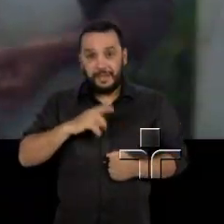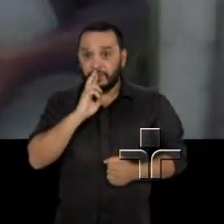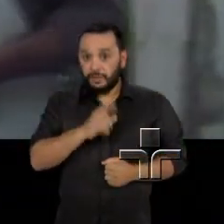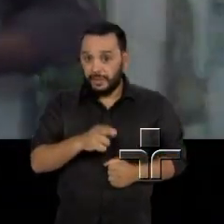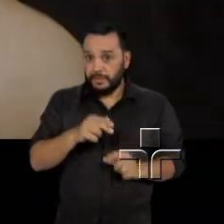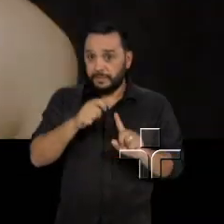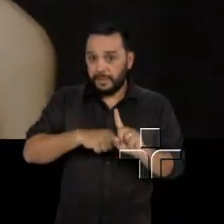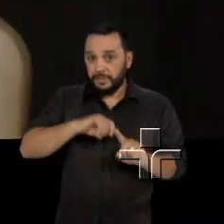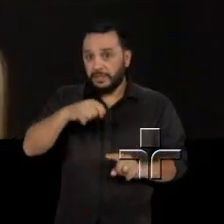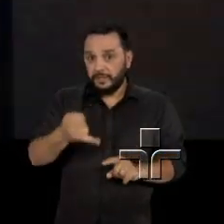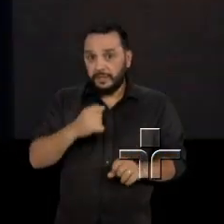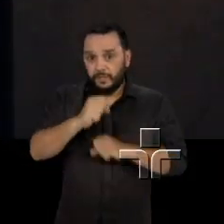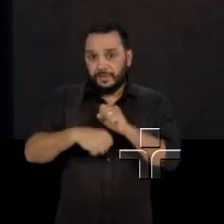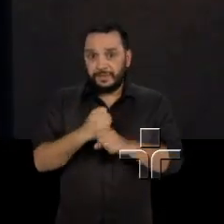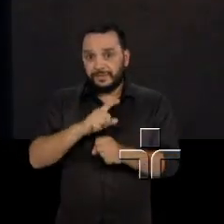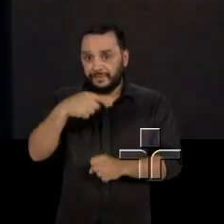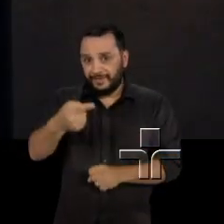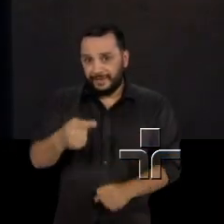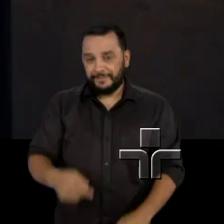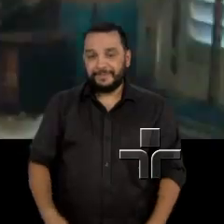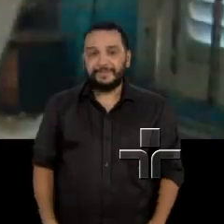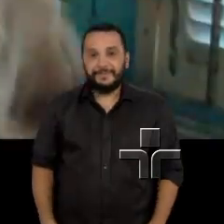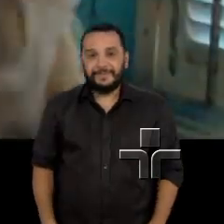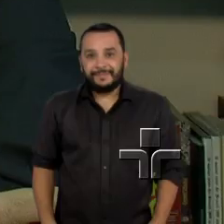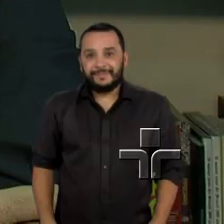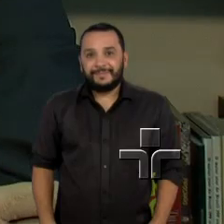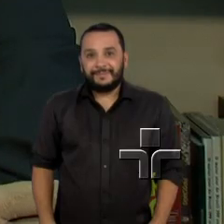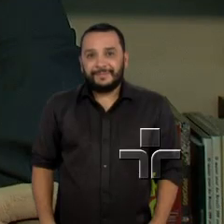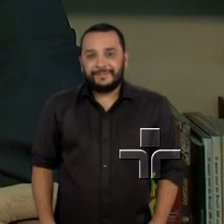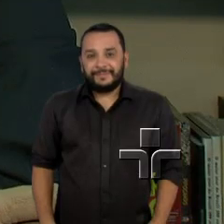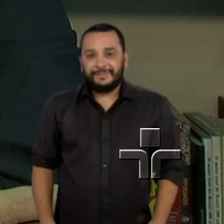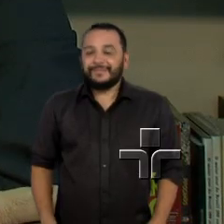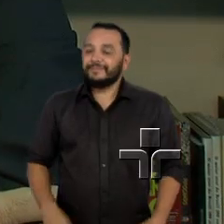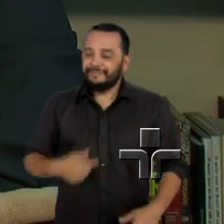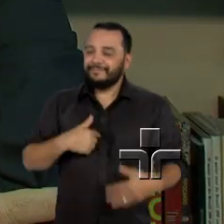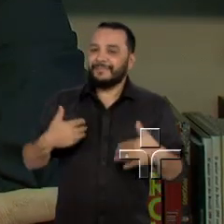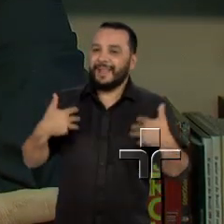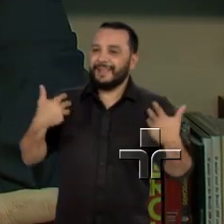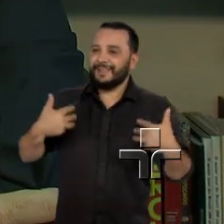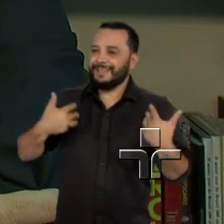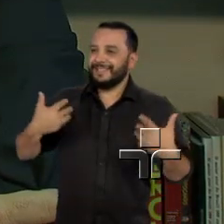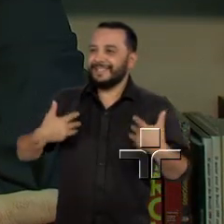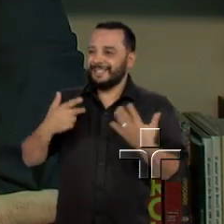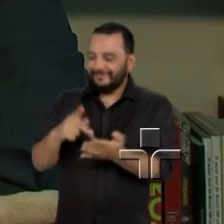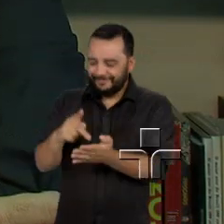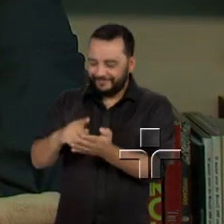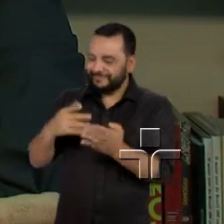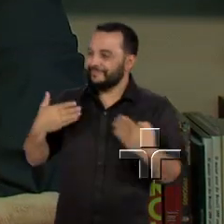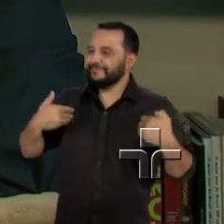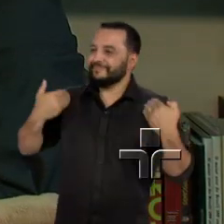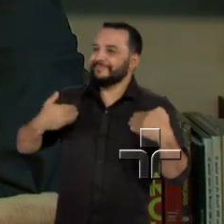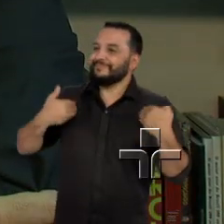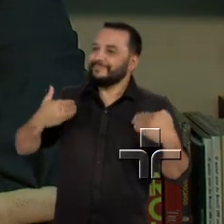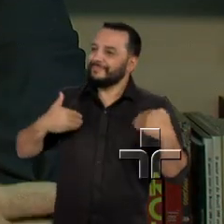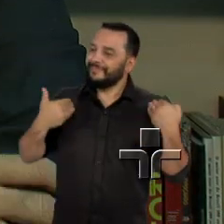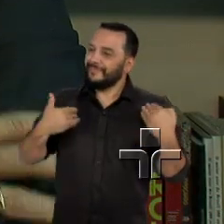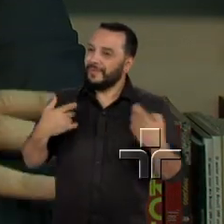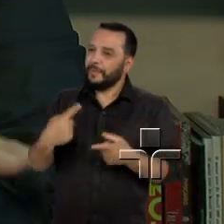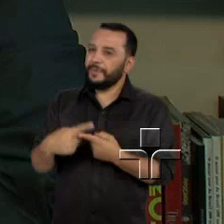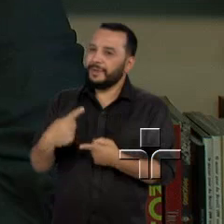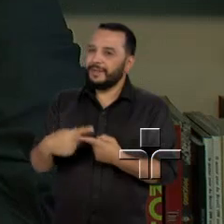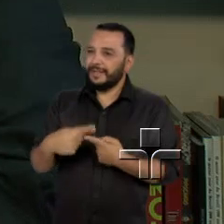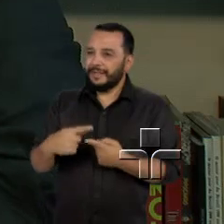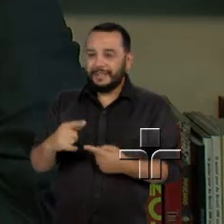em janeiro do ano que vem. É irônico, assim, é muita alegria e ao mesmo tempo é muita alegria numa terra cheia